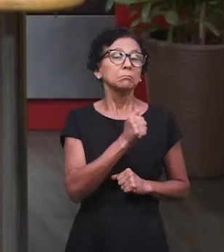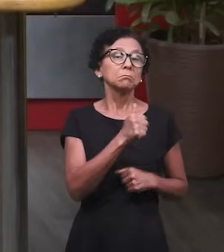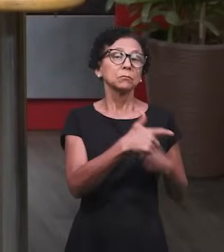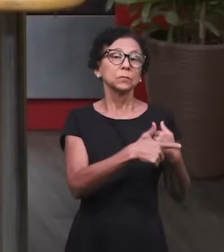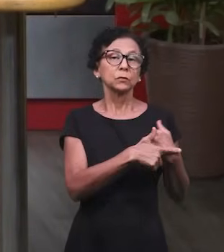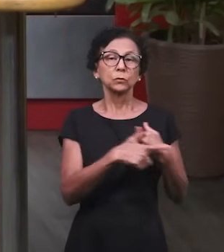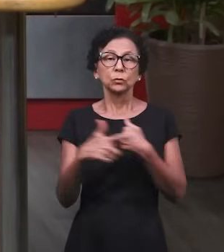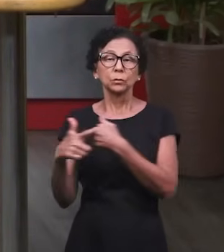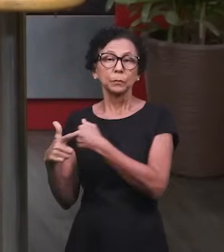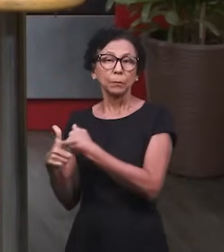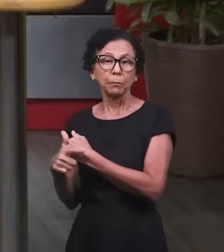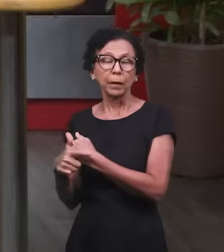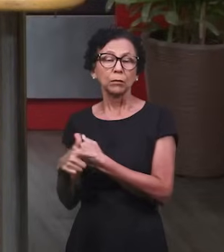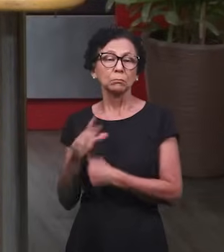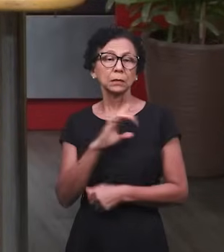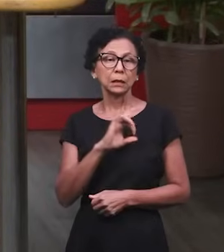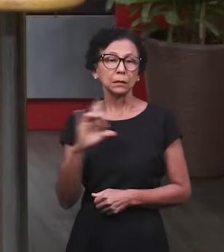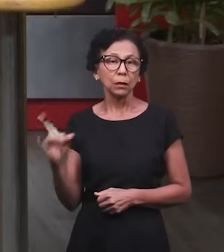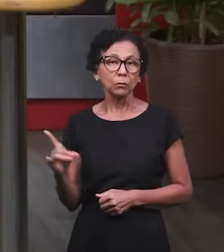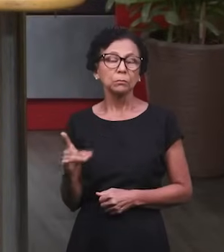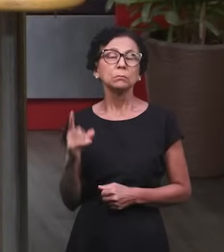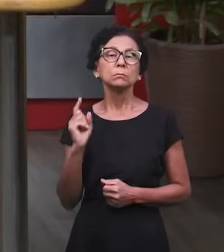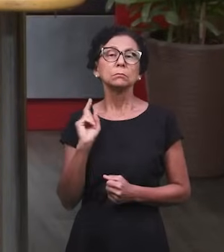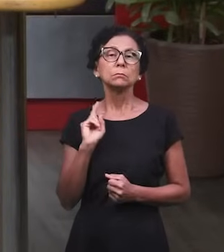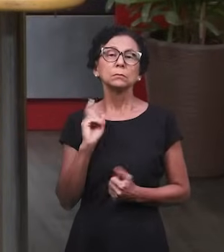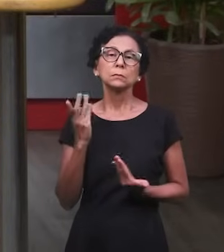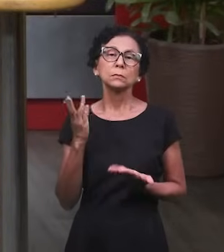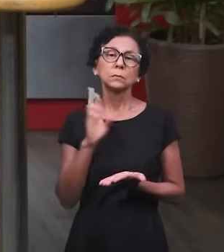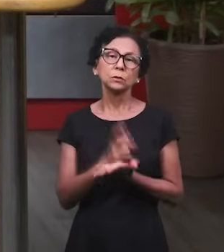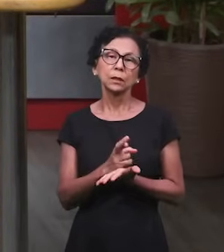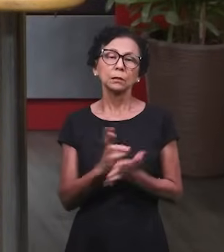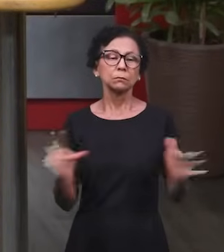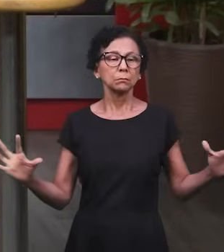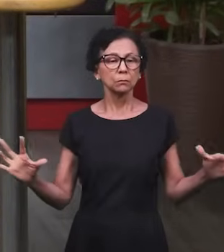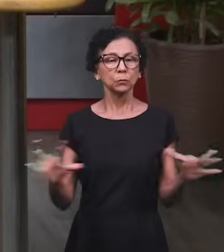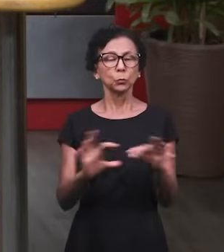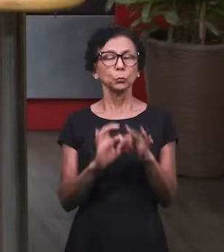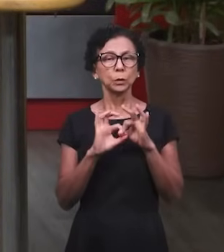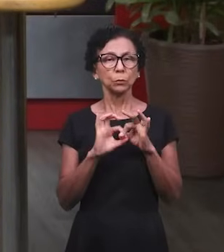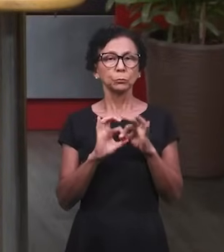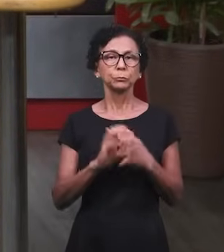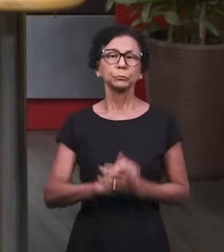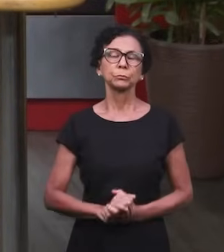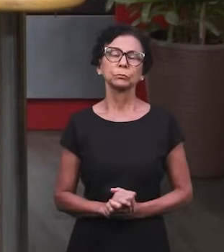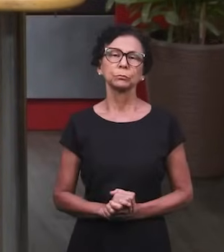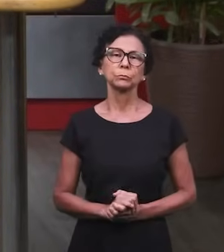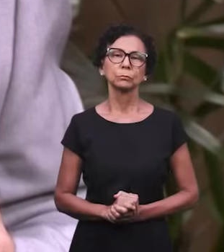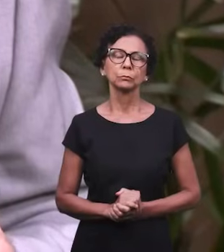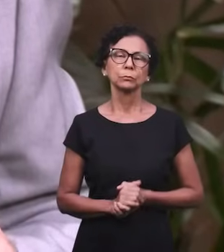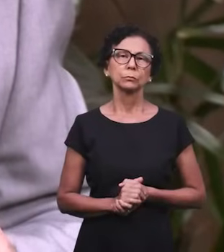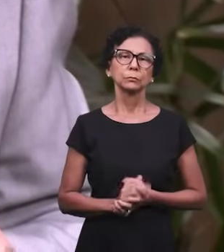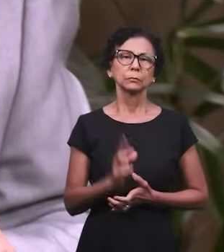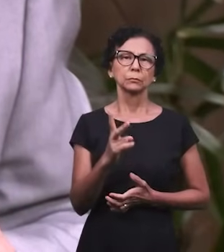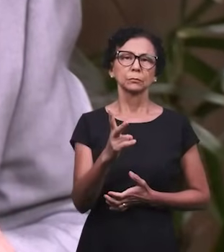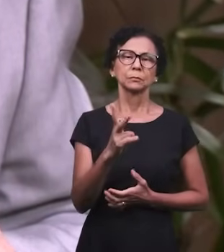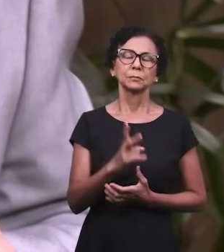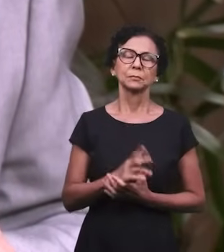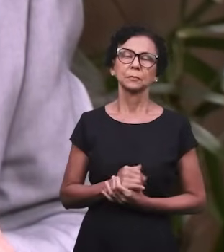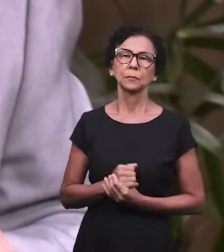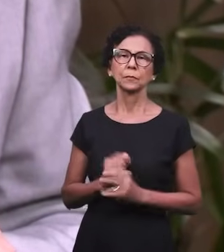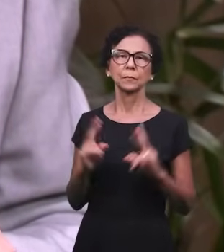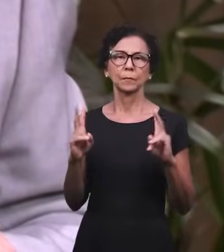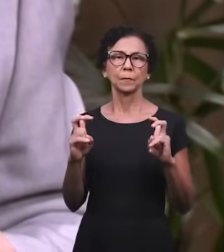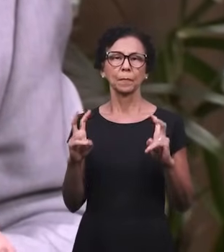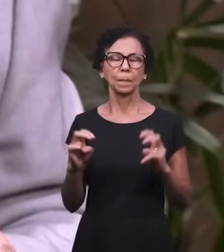da casa muito bem eh e aí a gente dá sequência a esse assunto vou passar a palavra pro